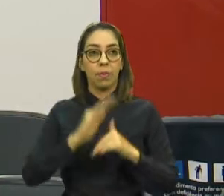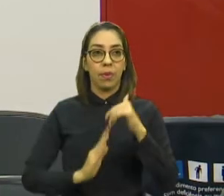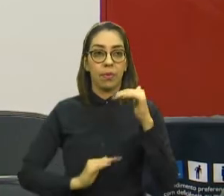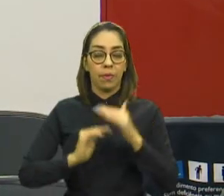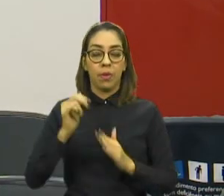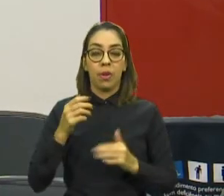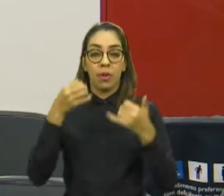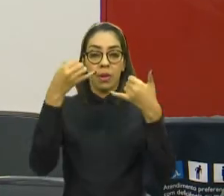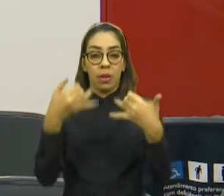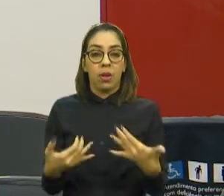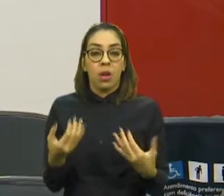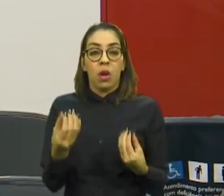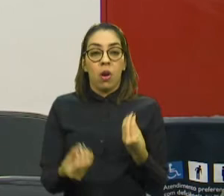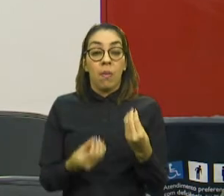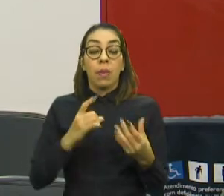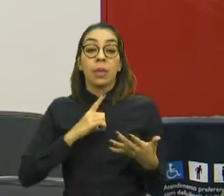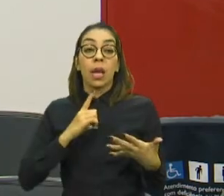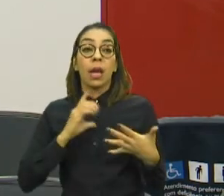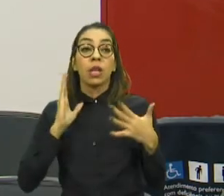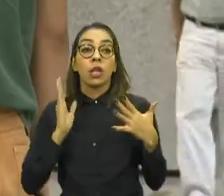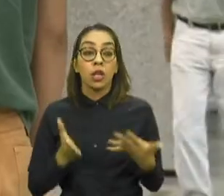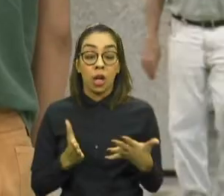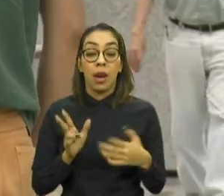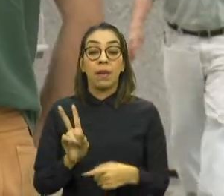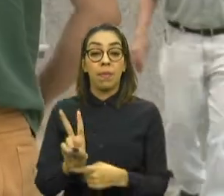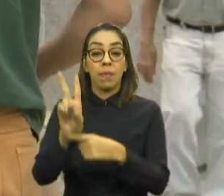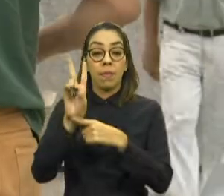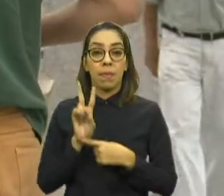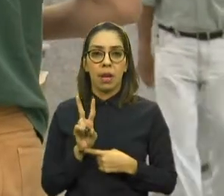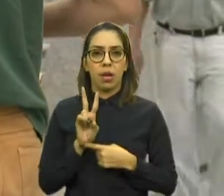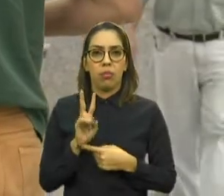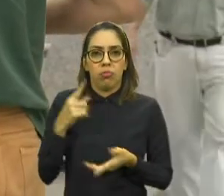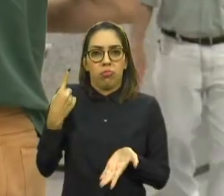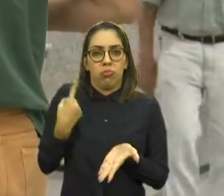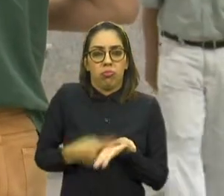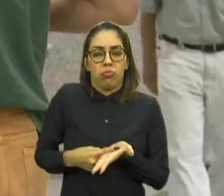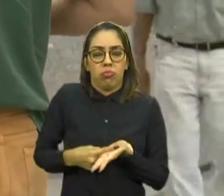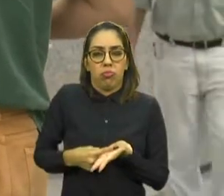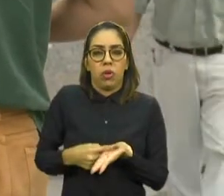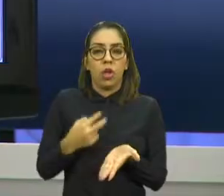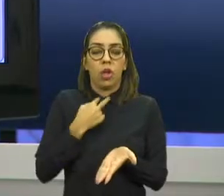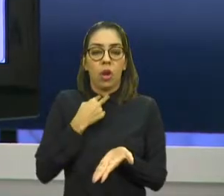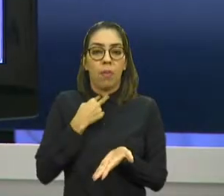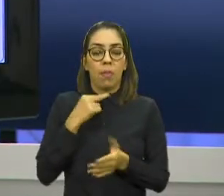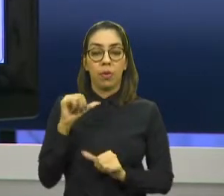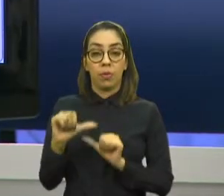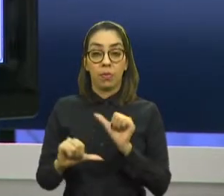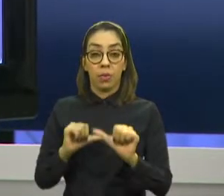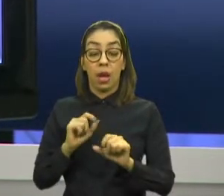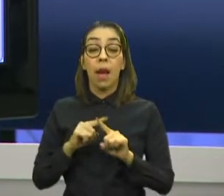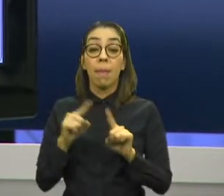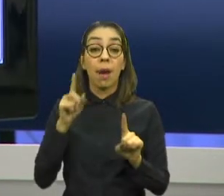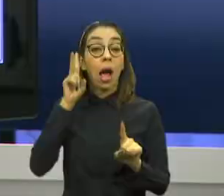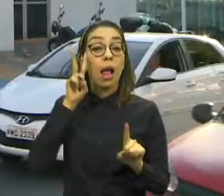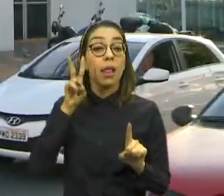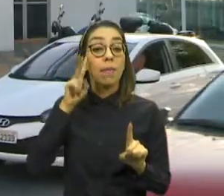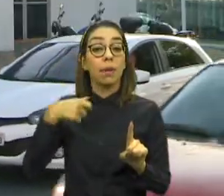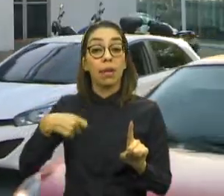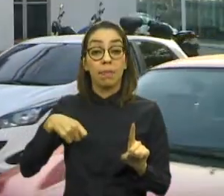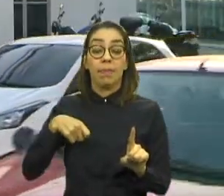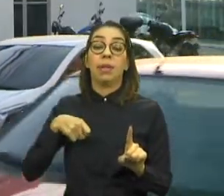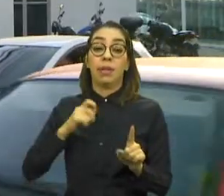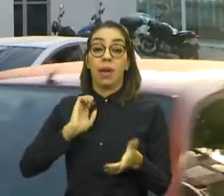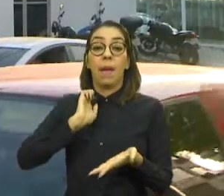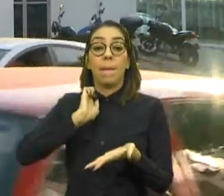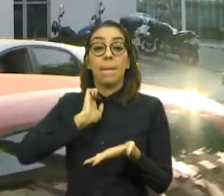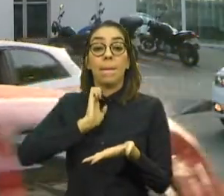taxas pré-fixadas e justifica a importância de manter as prestações em dia para evitar o endividamento com as